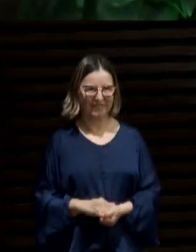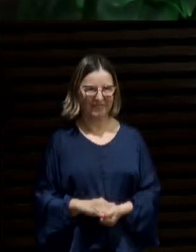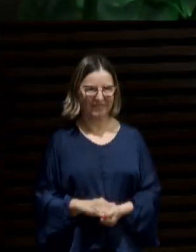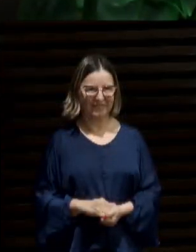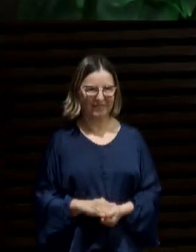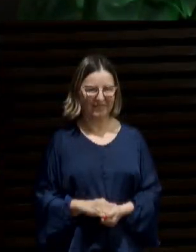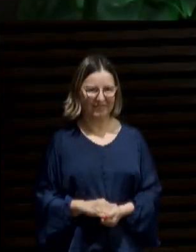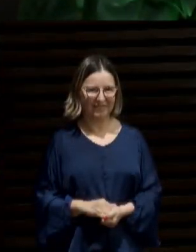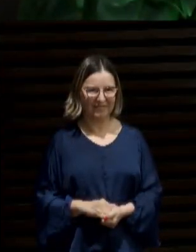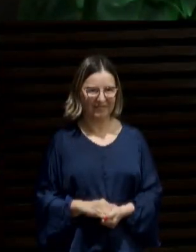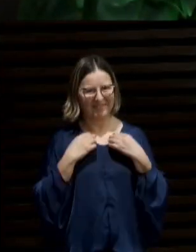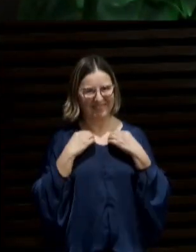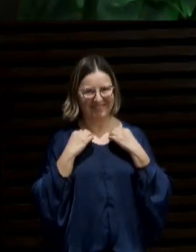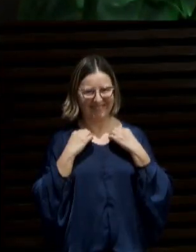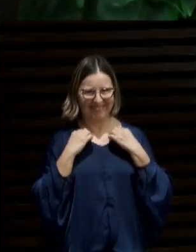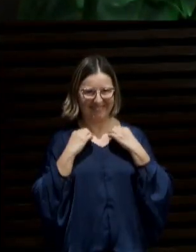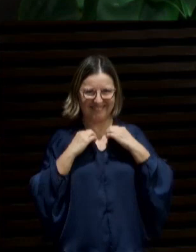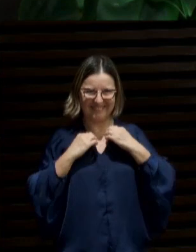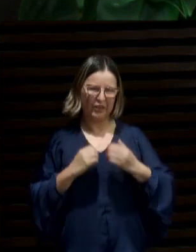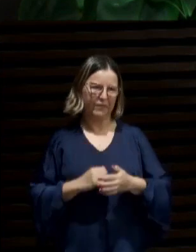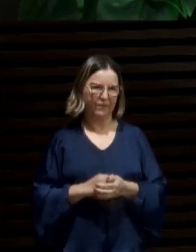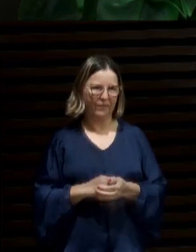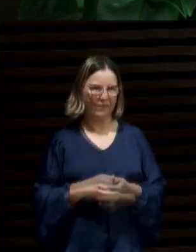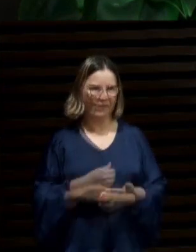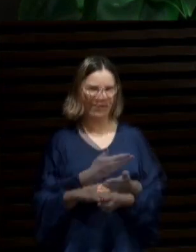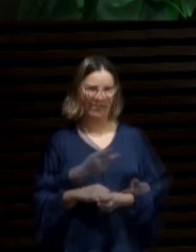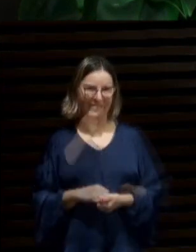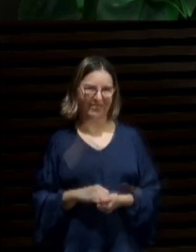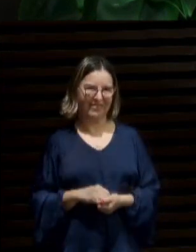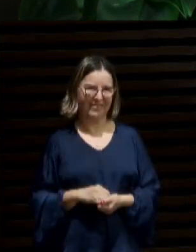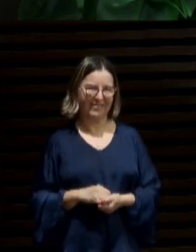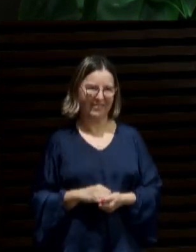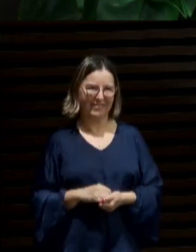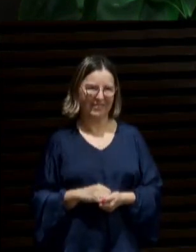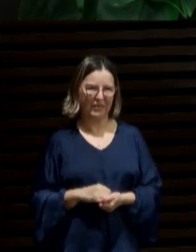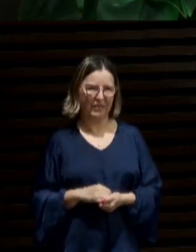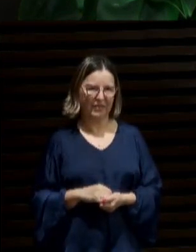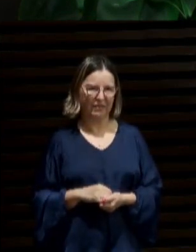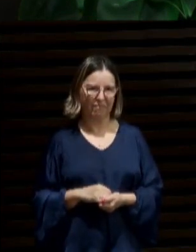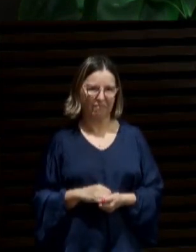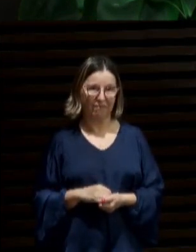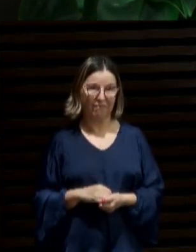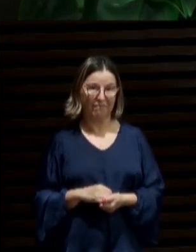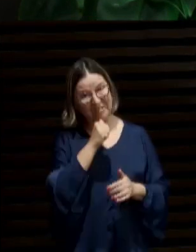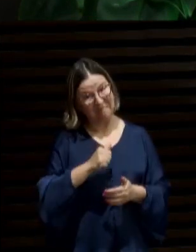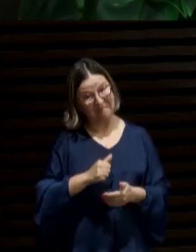O mundo está confuso, não está? Vocês acham que ele vai melhorar? E vocês acham que Jesus vai